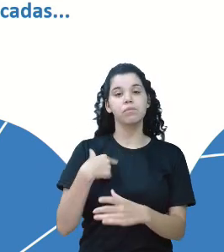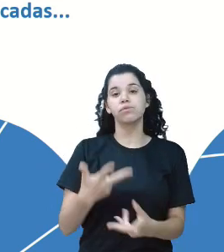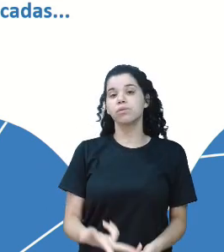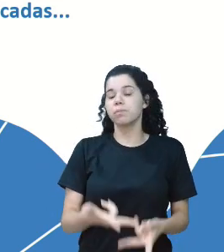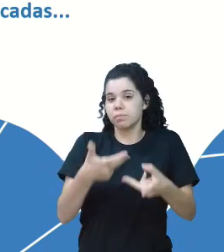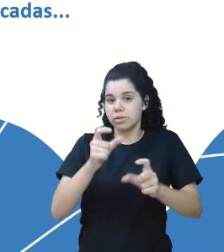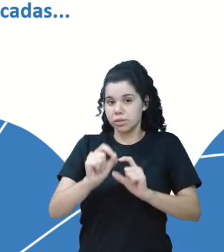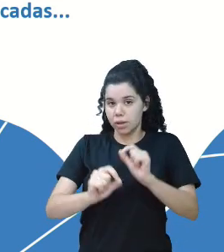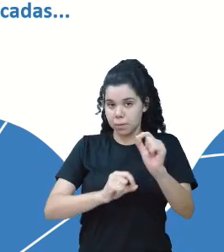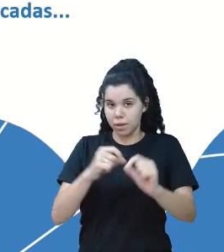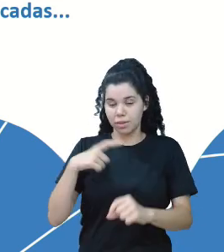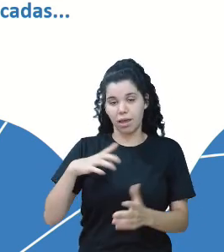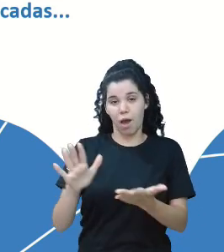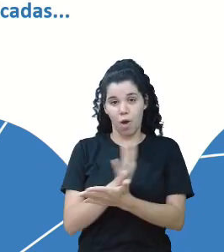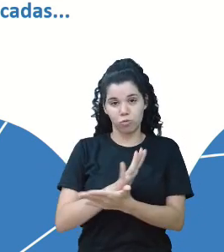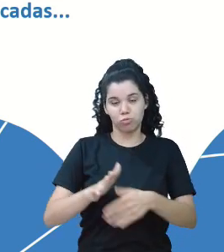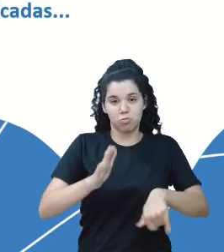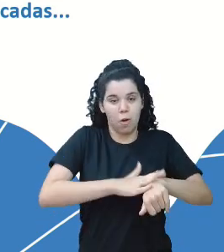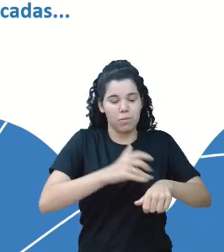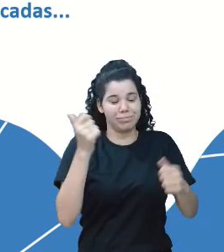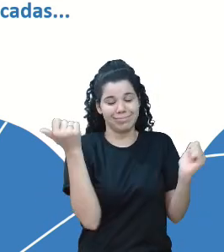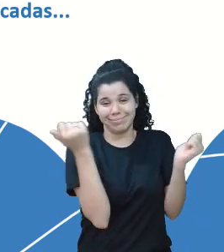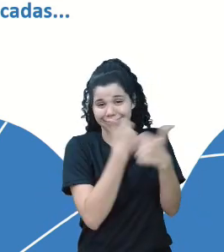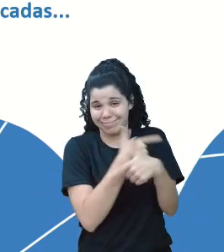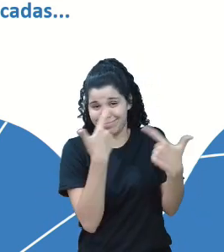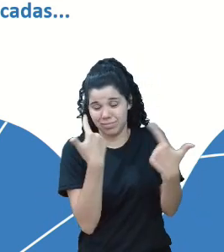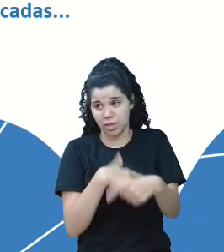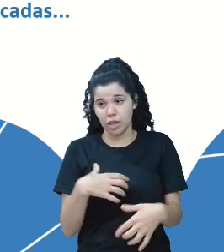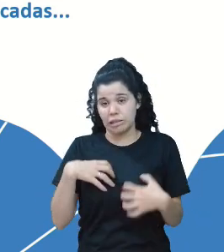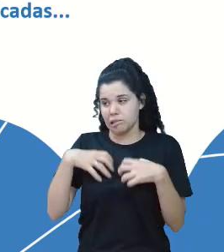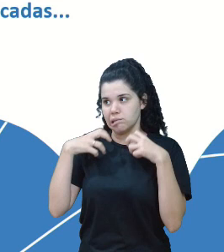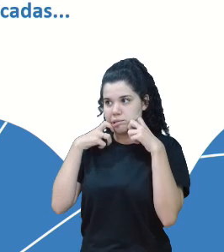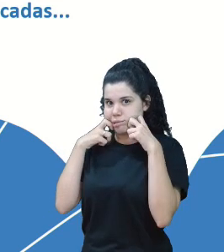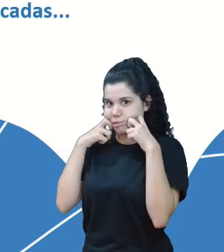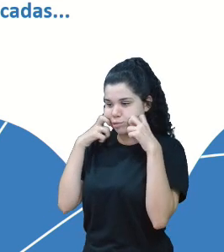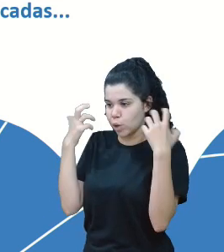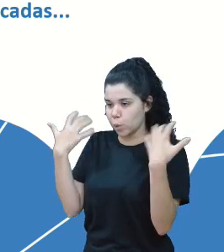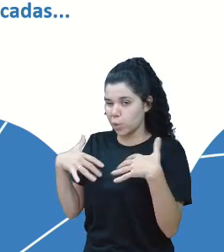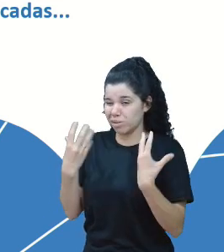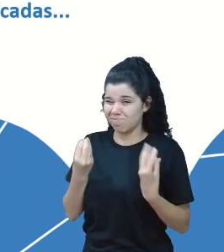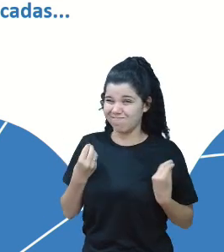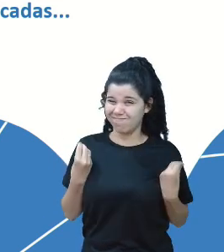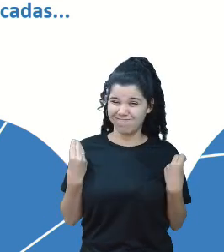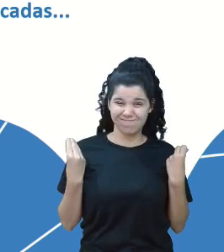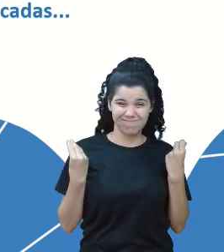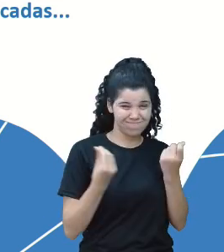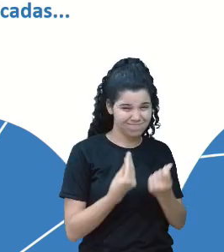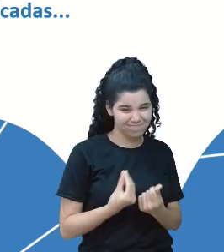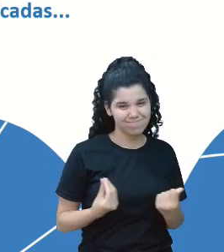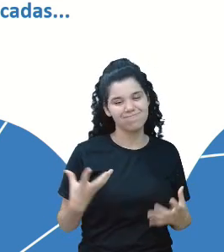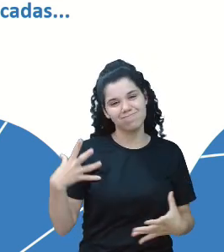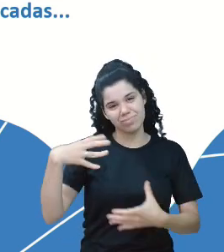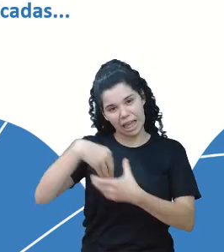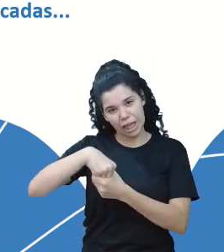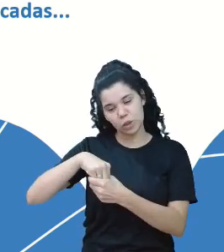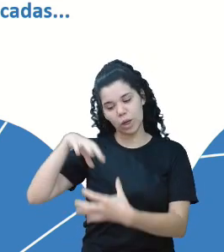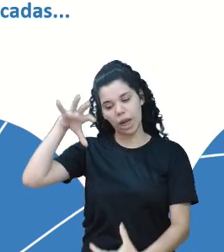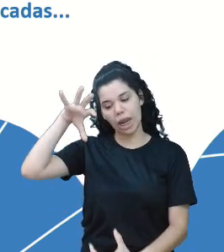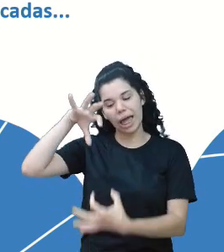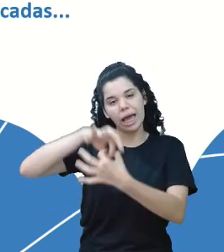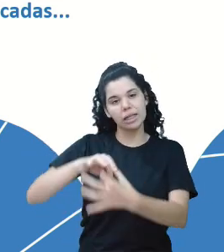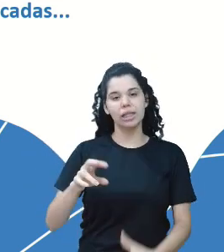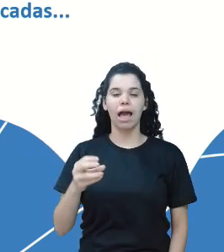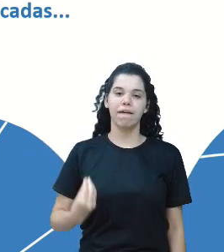encontrará cenas hilariantes, absurdas, constrangedoras, delicadas, presentes no cotidiano de